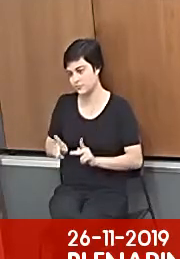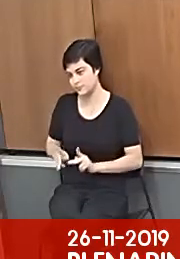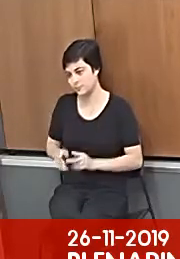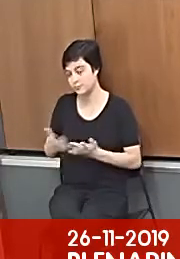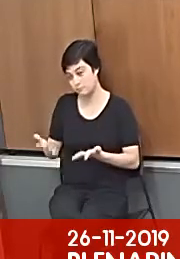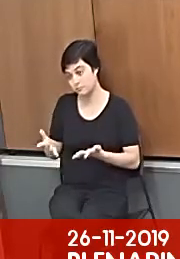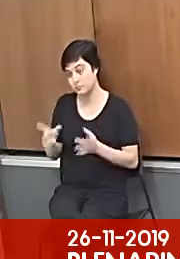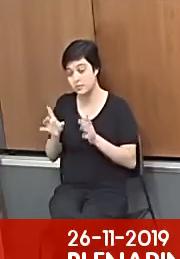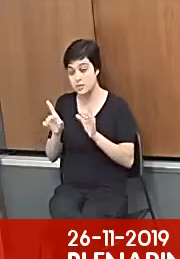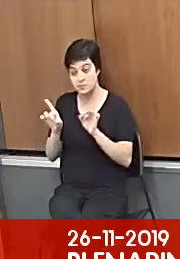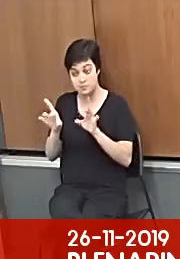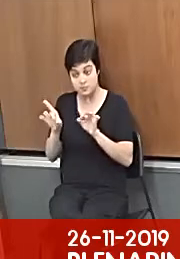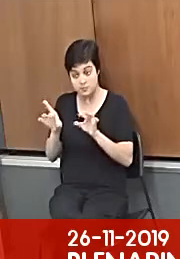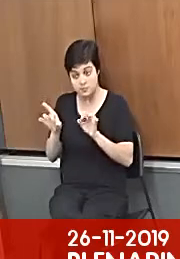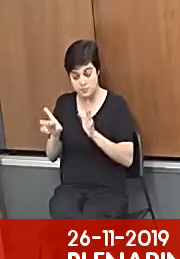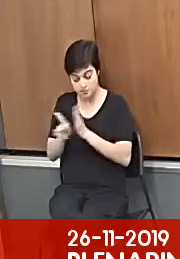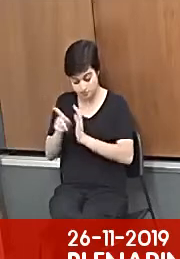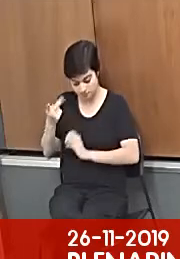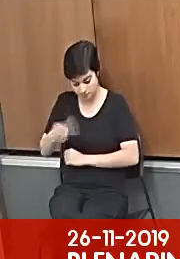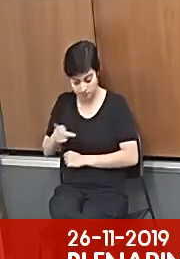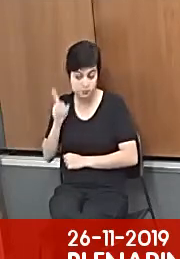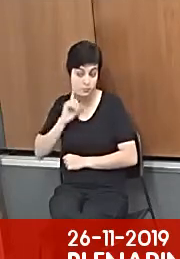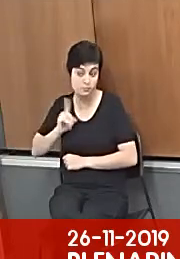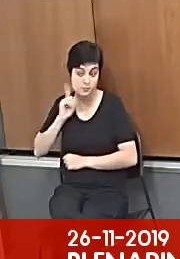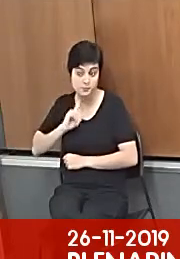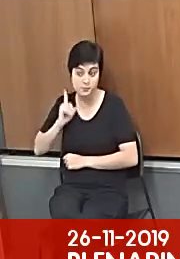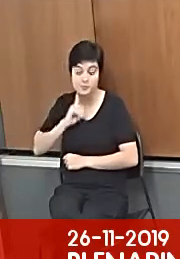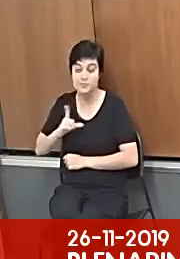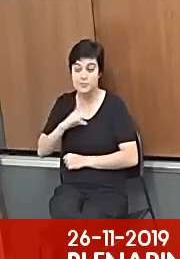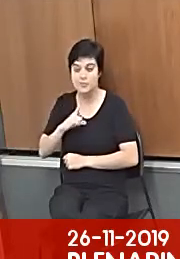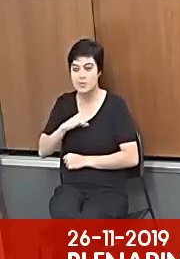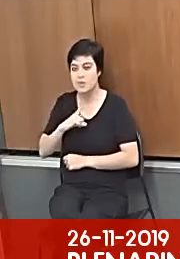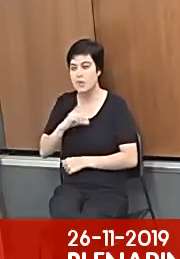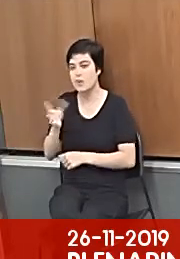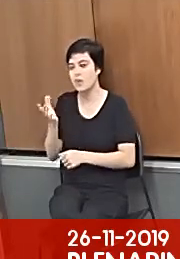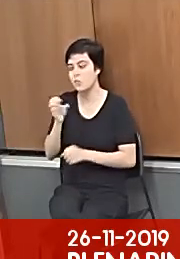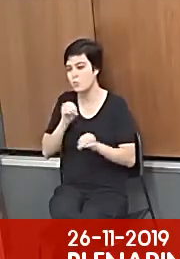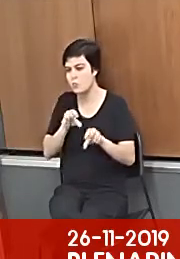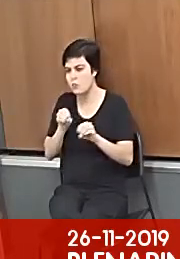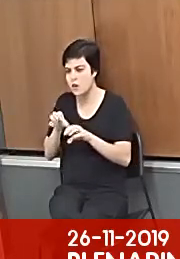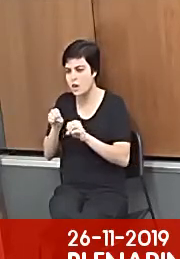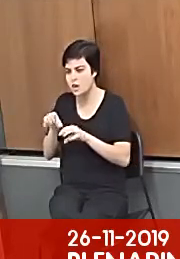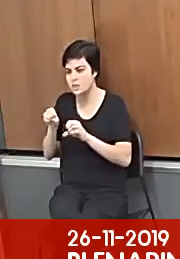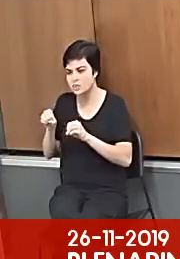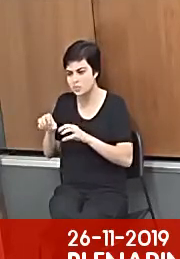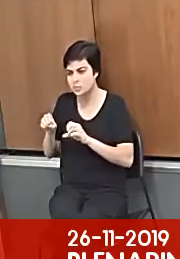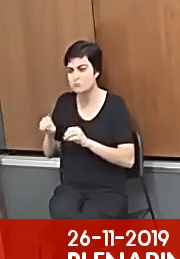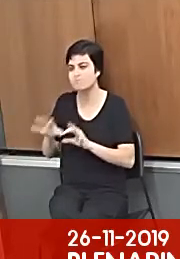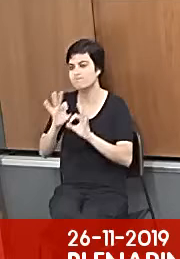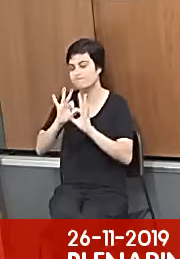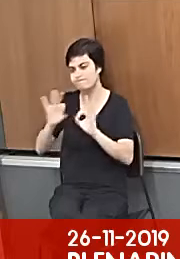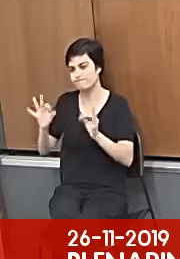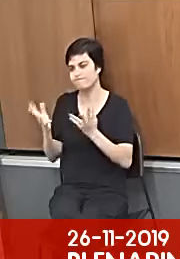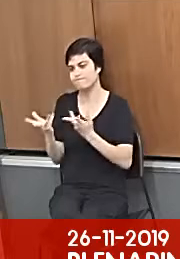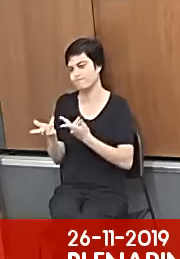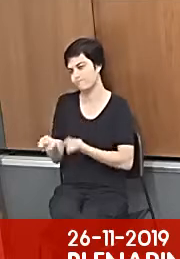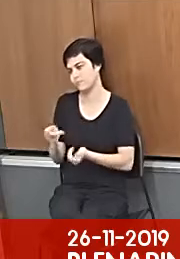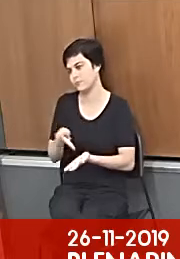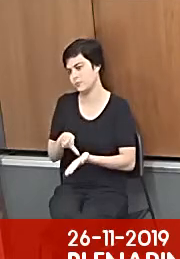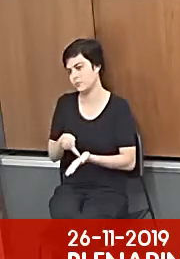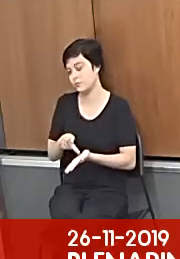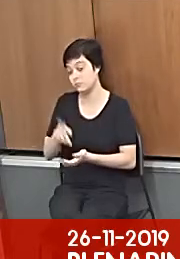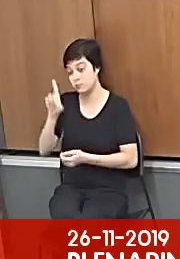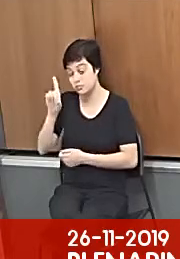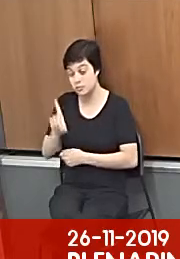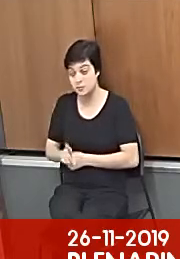caso, especificamente, dos mineiros, de ter acesso a uma educação de qualidade. São direitos. E